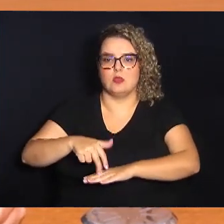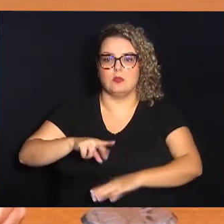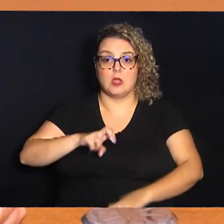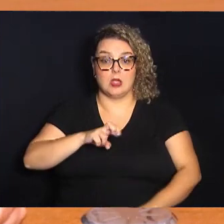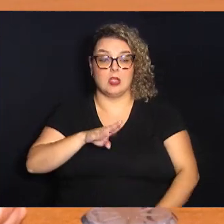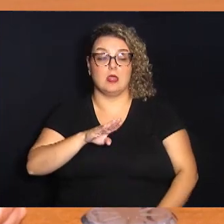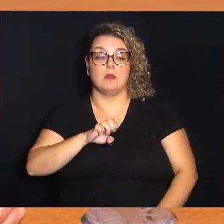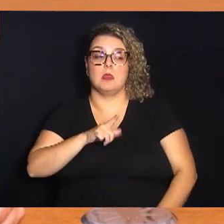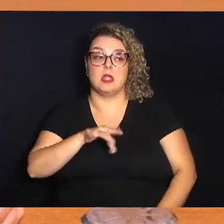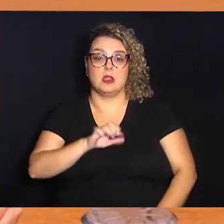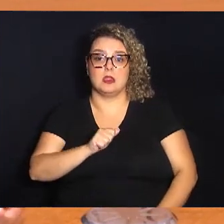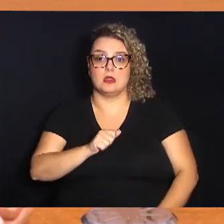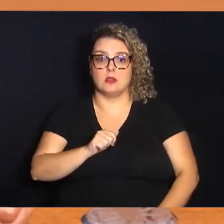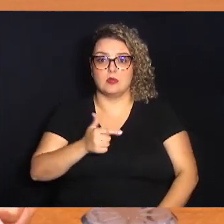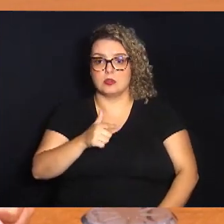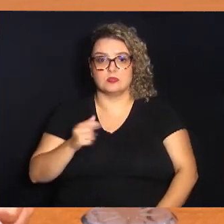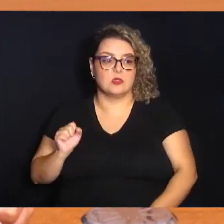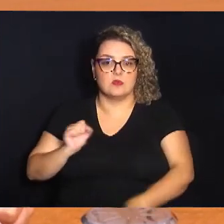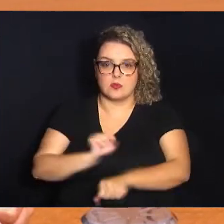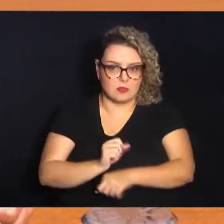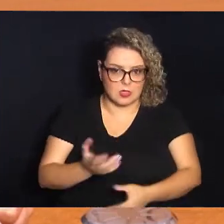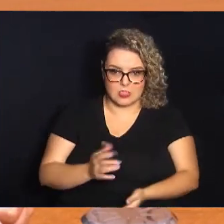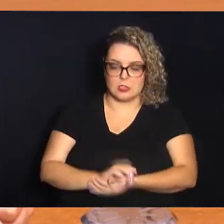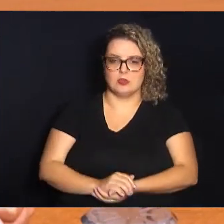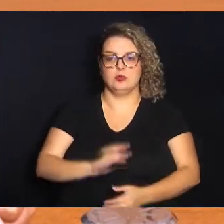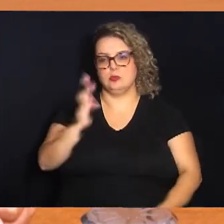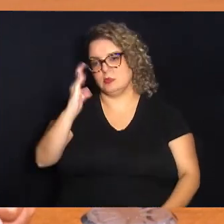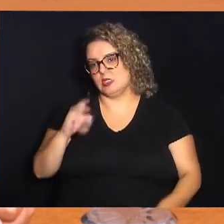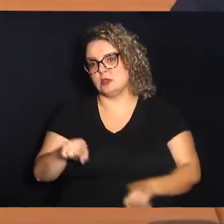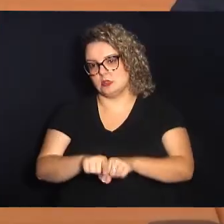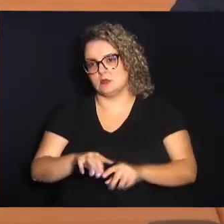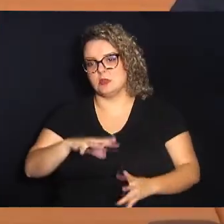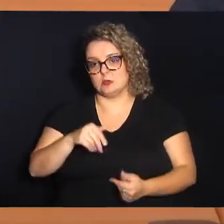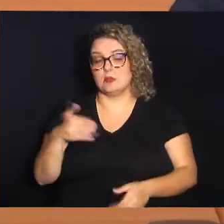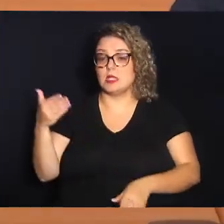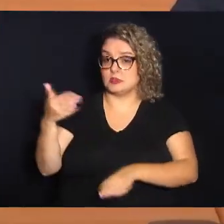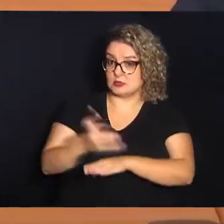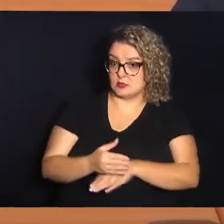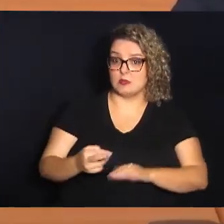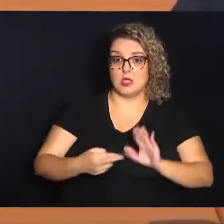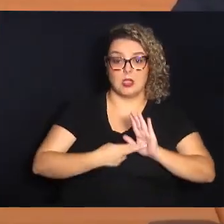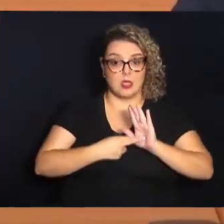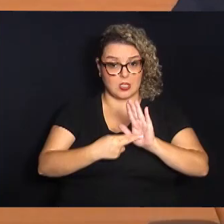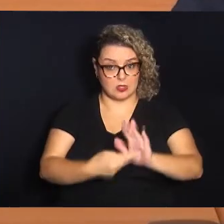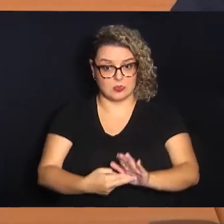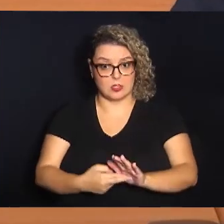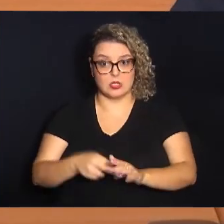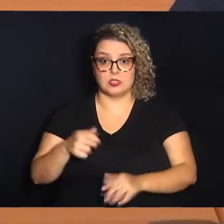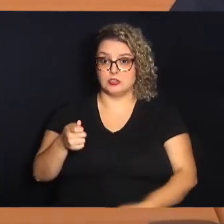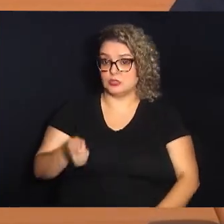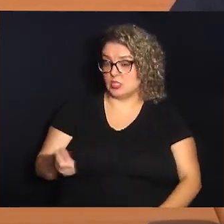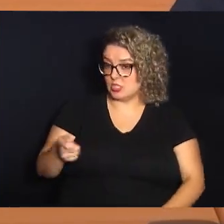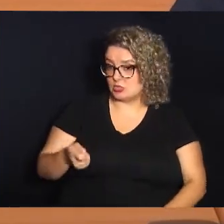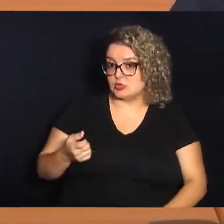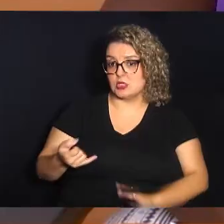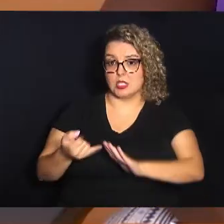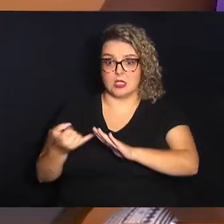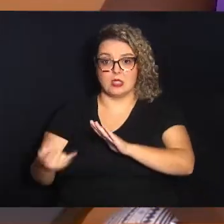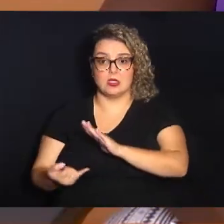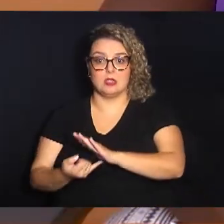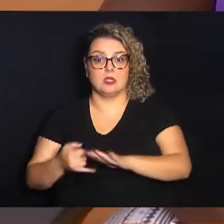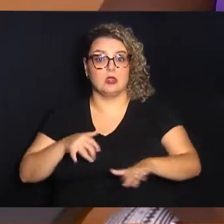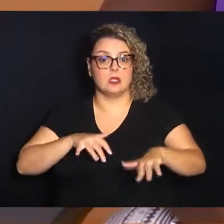protagonizaram uma rebelião imparável no Brasil e no mundo participaram também da reunião representantes de